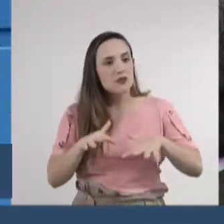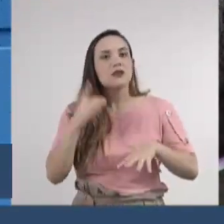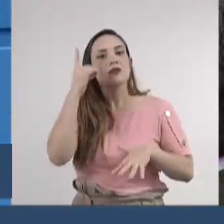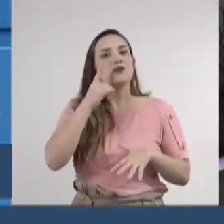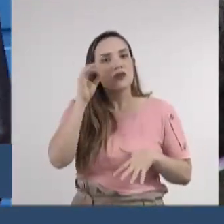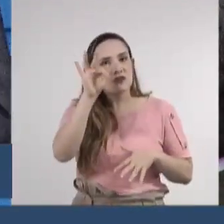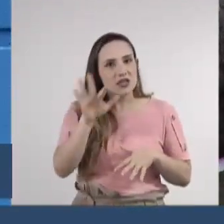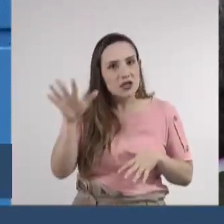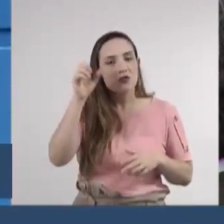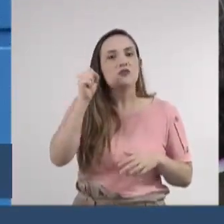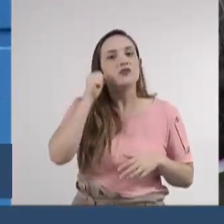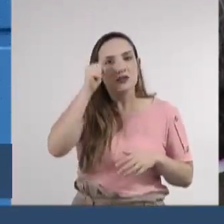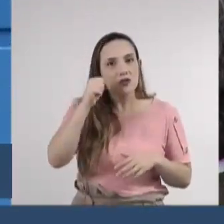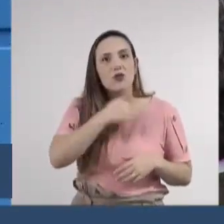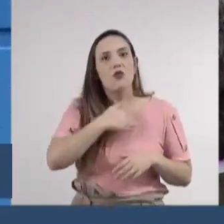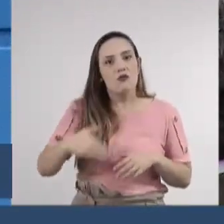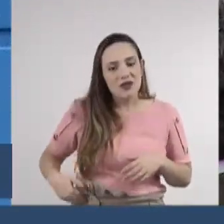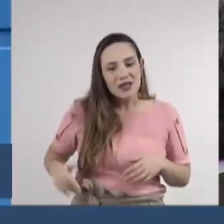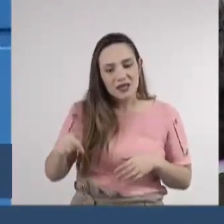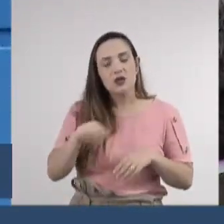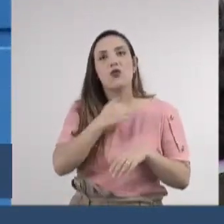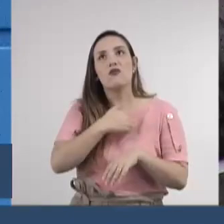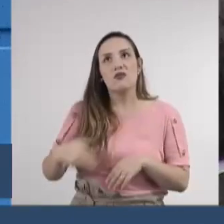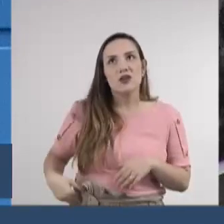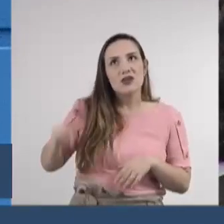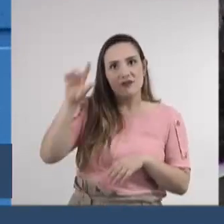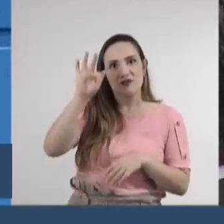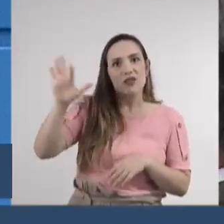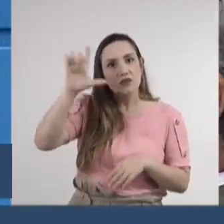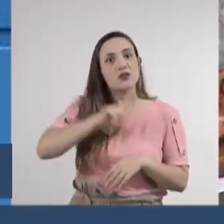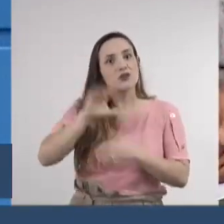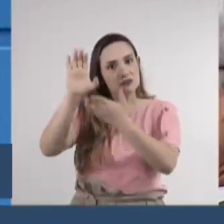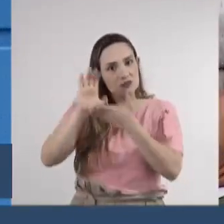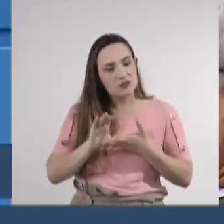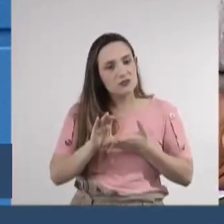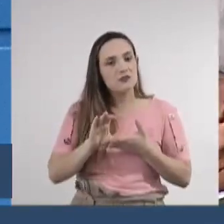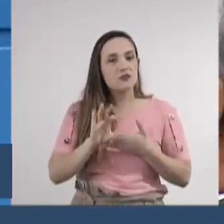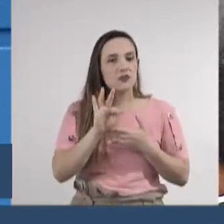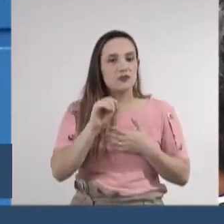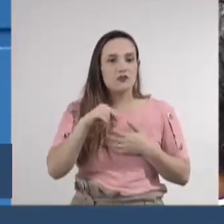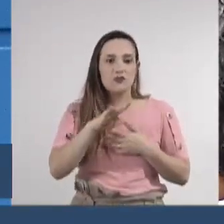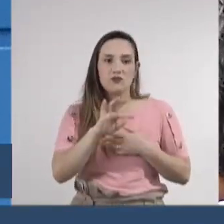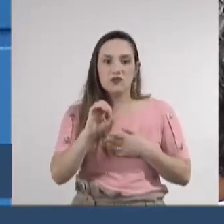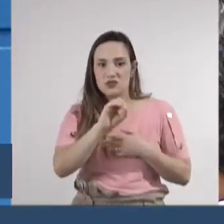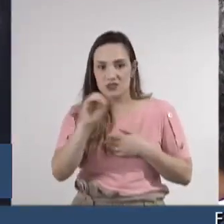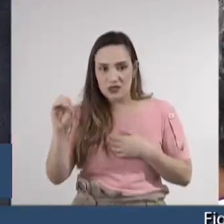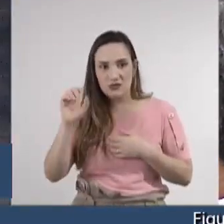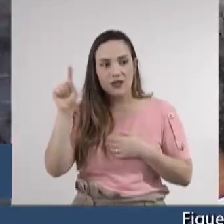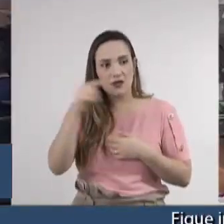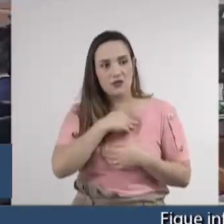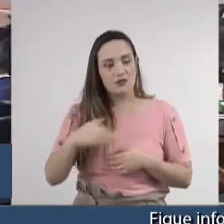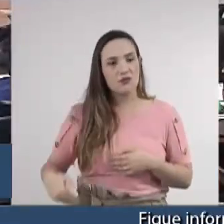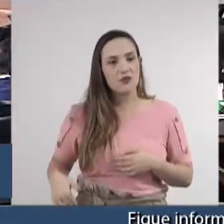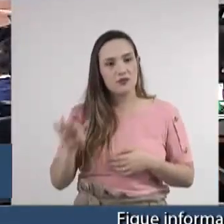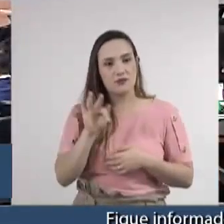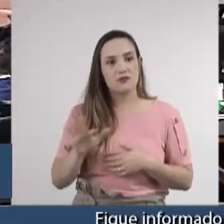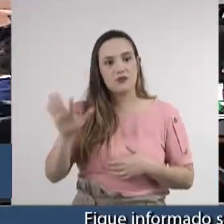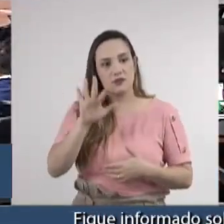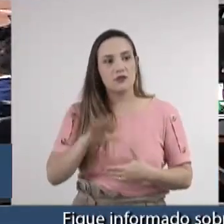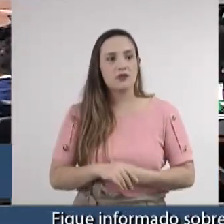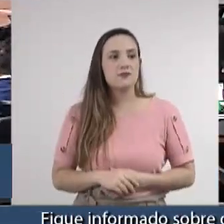bancada federal, governo do Estado, para que haja investimento, sim, da fonte zero do governo federal.